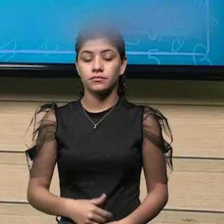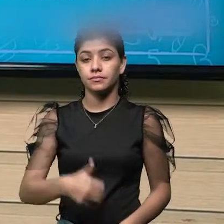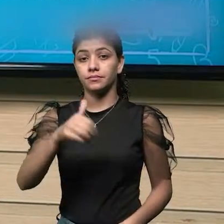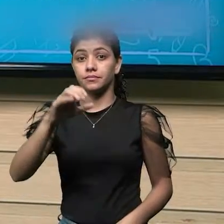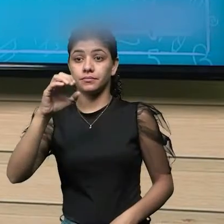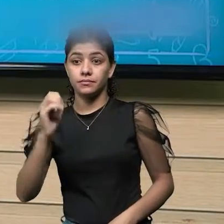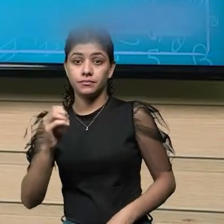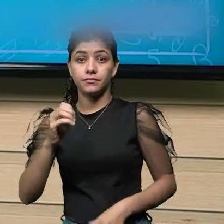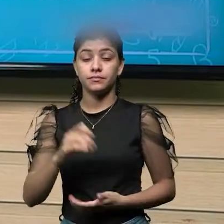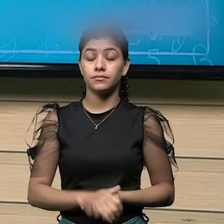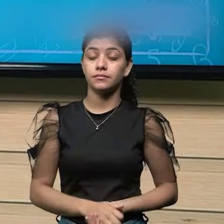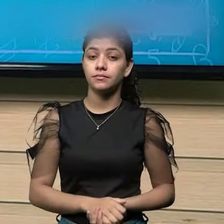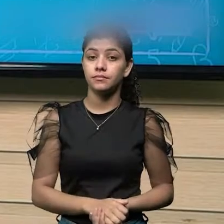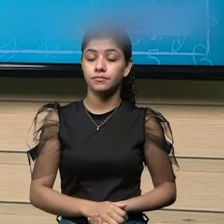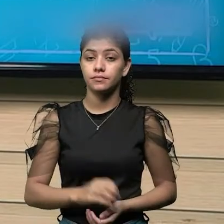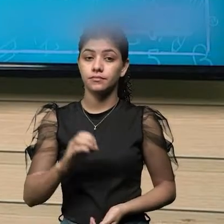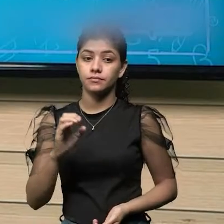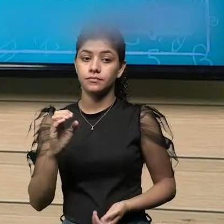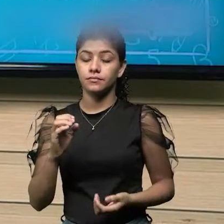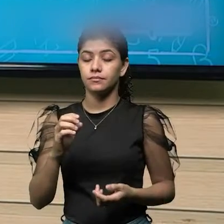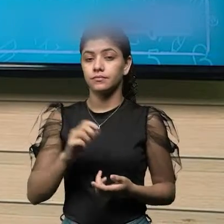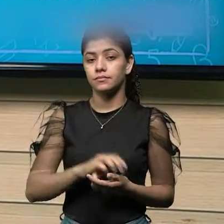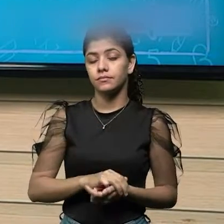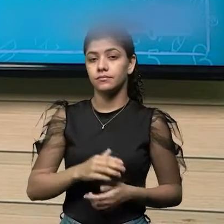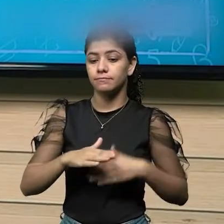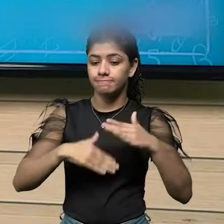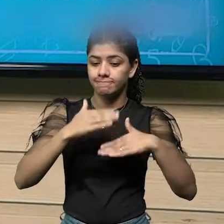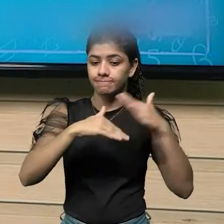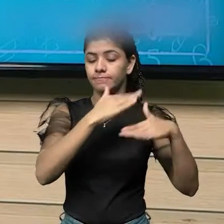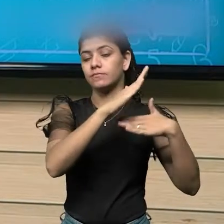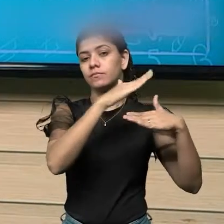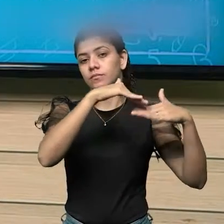um centésimo daquele valor, um milésimo e assim,